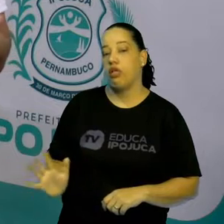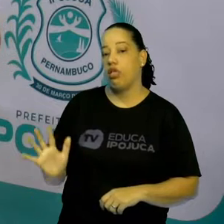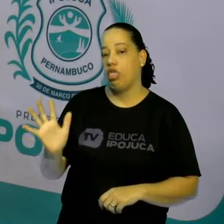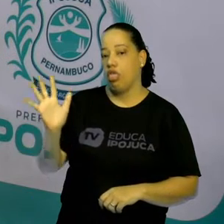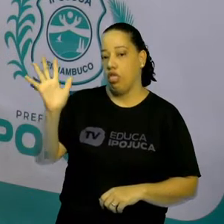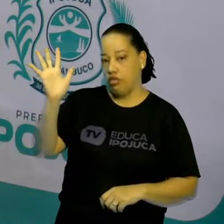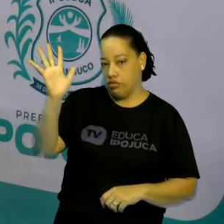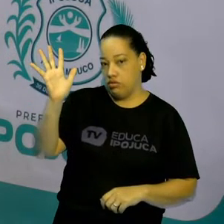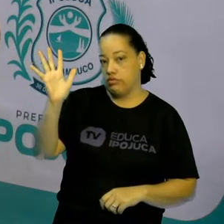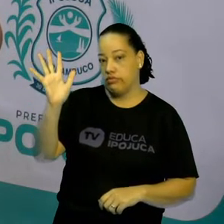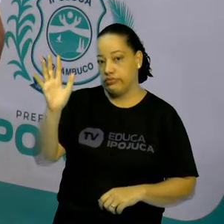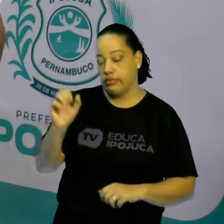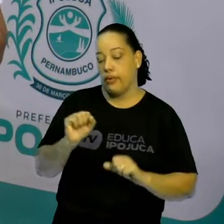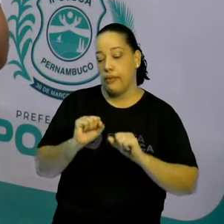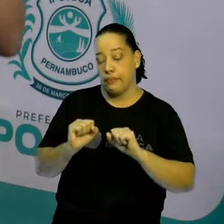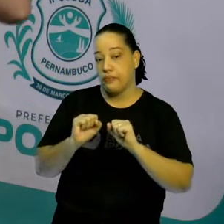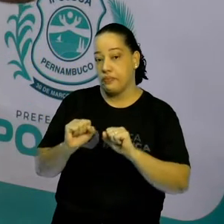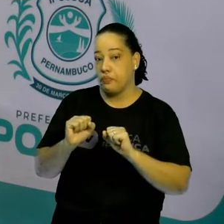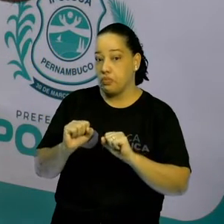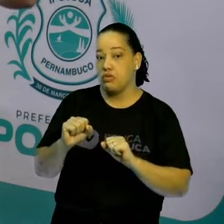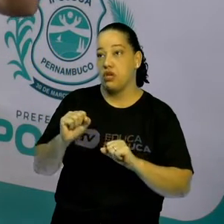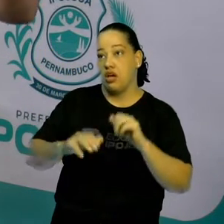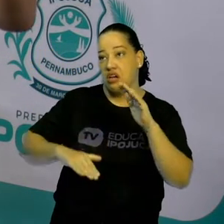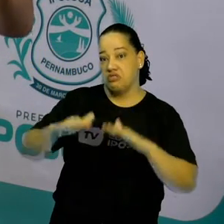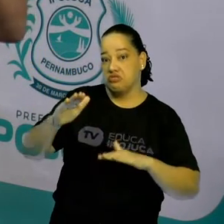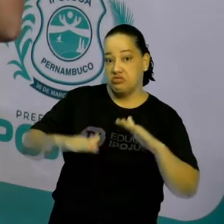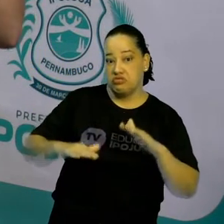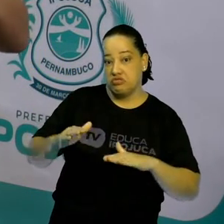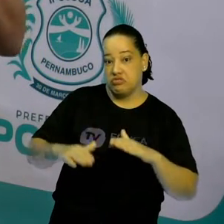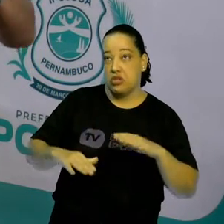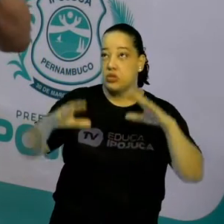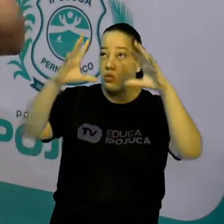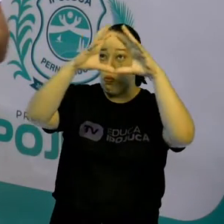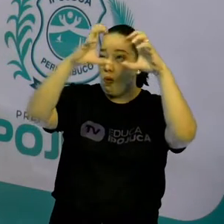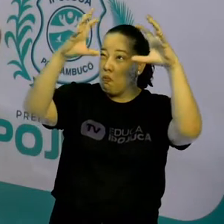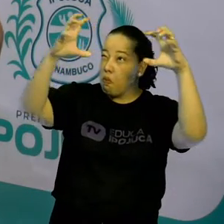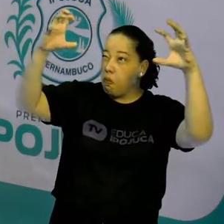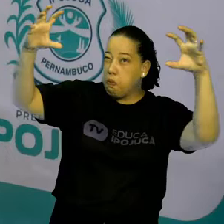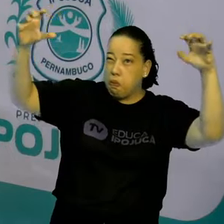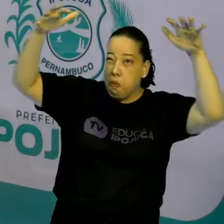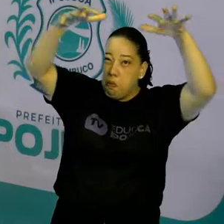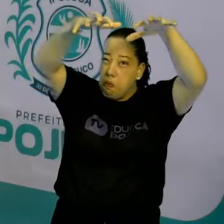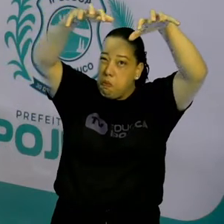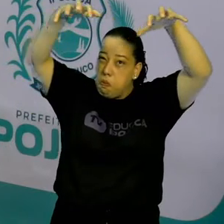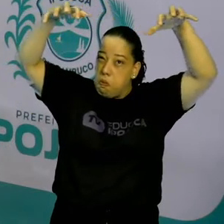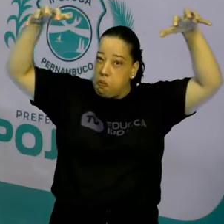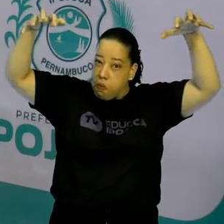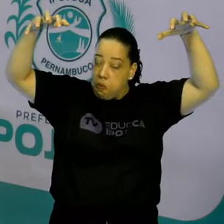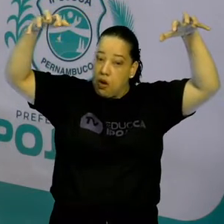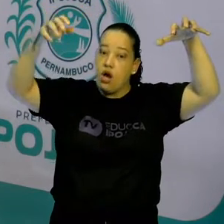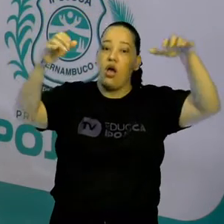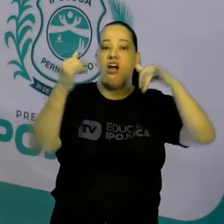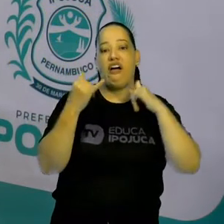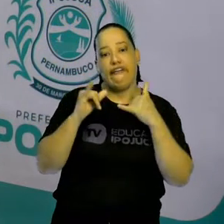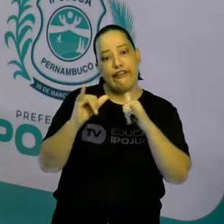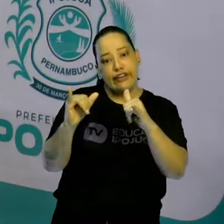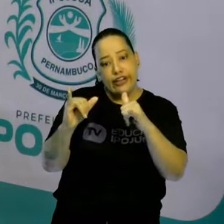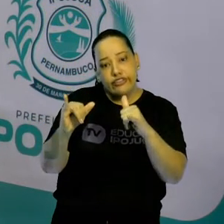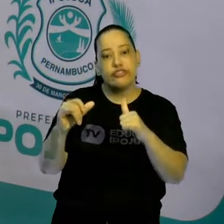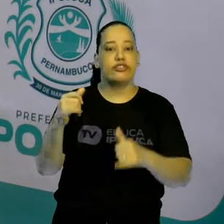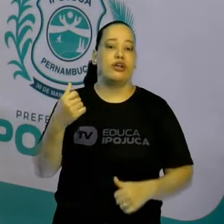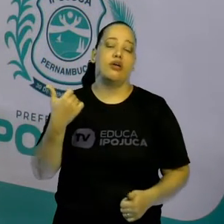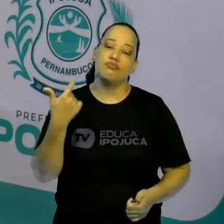é dependente das condições climáticas, ou seja, se tiver muita nuvem, não vai conseguir gerar uma quantidade de energia boa.